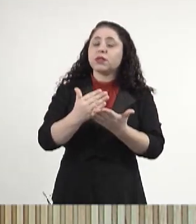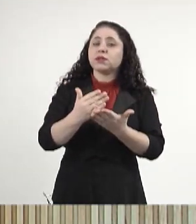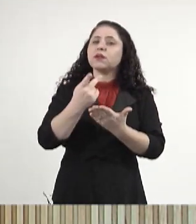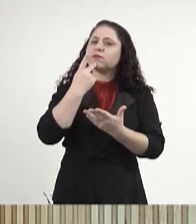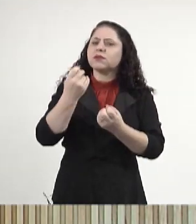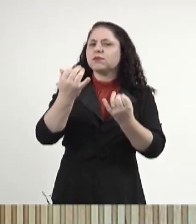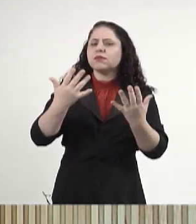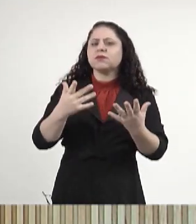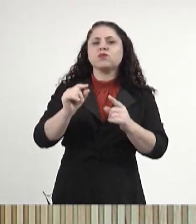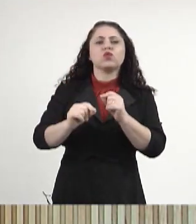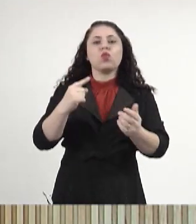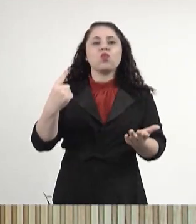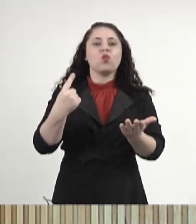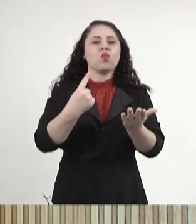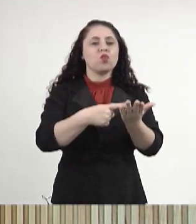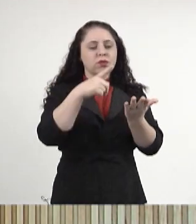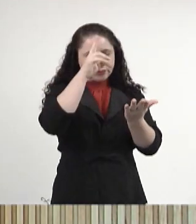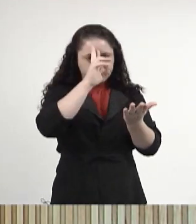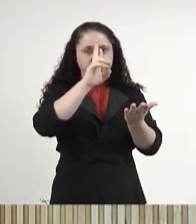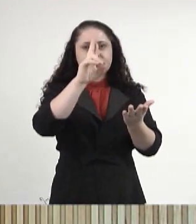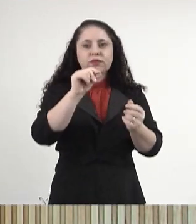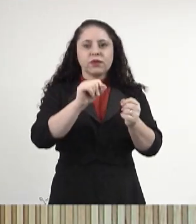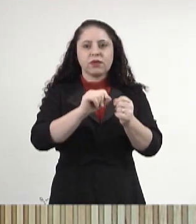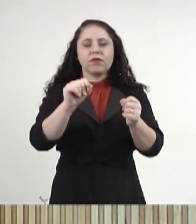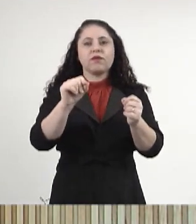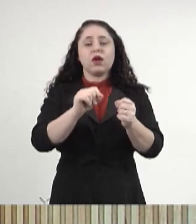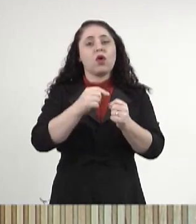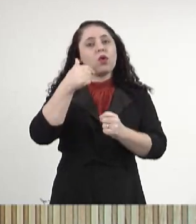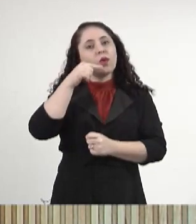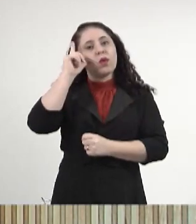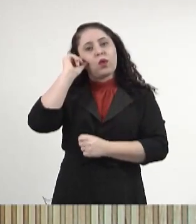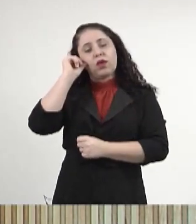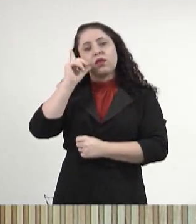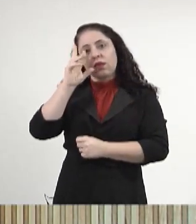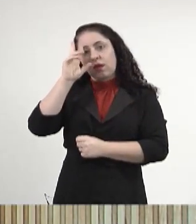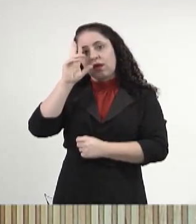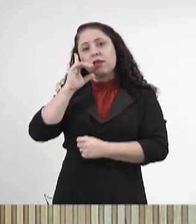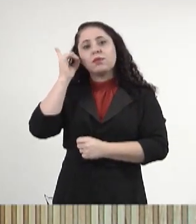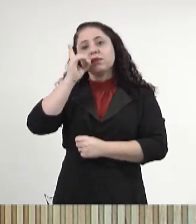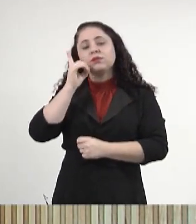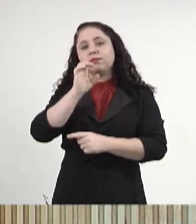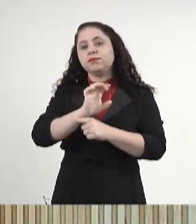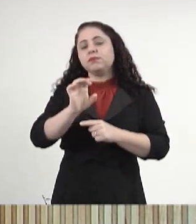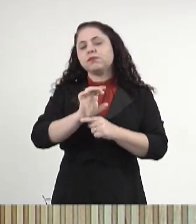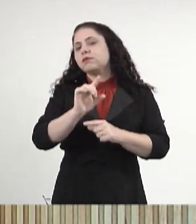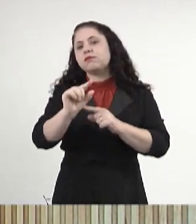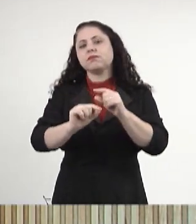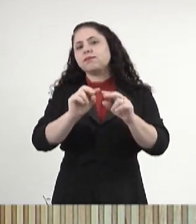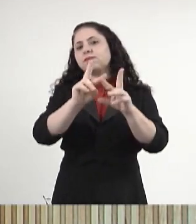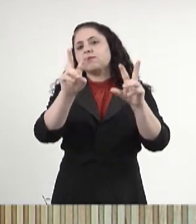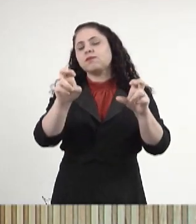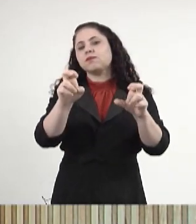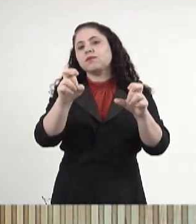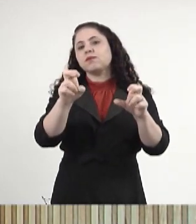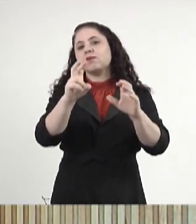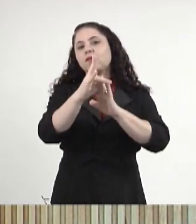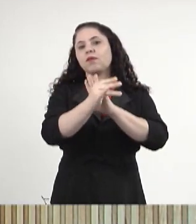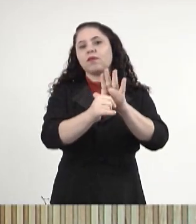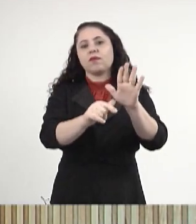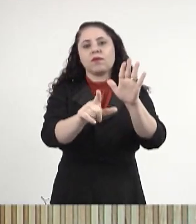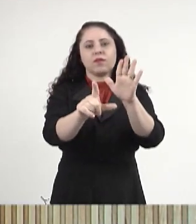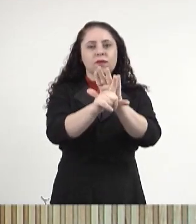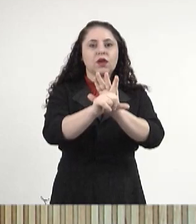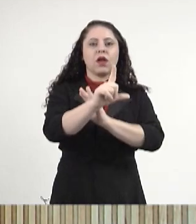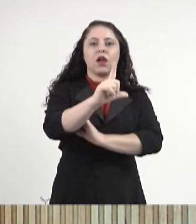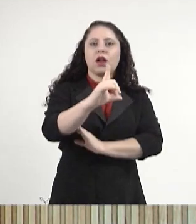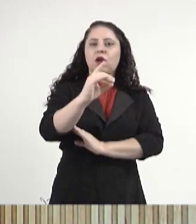final falando sobre o acordo de liderança firmado ontem entre os deputados estaduais sobre a tramitação da